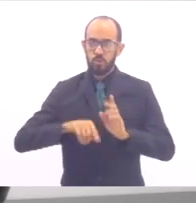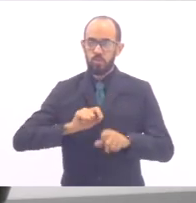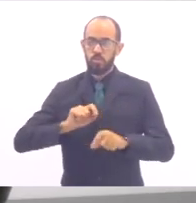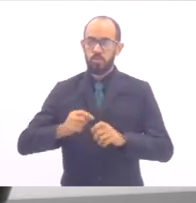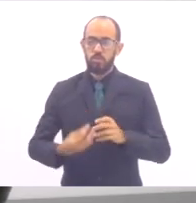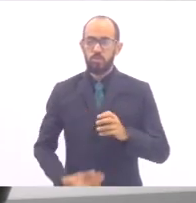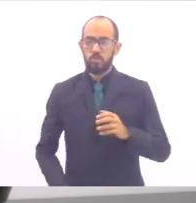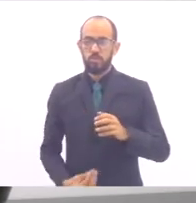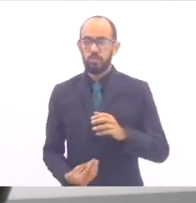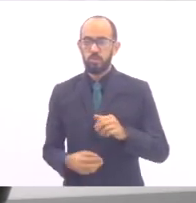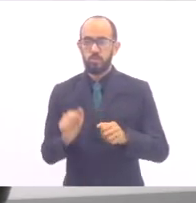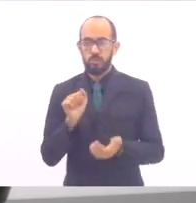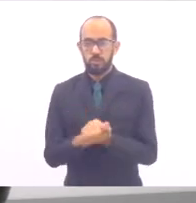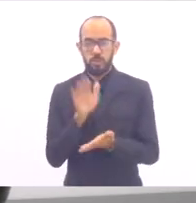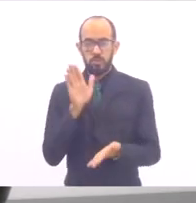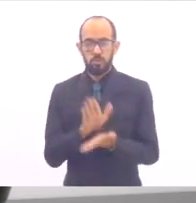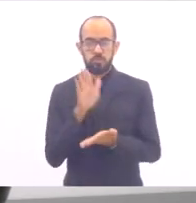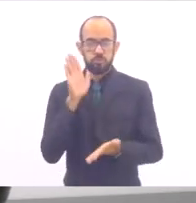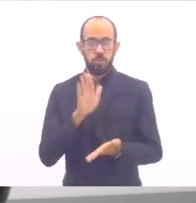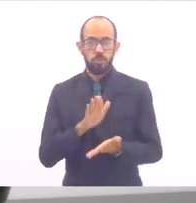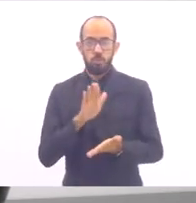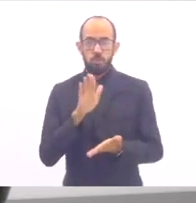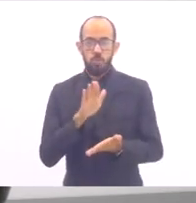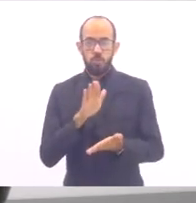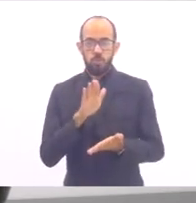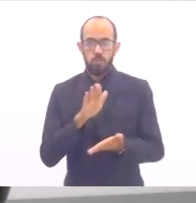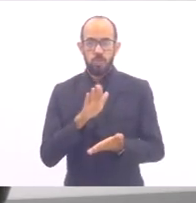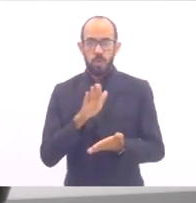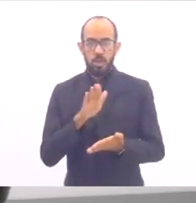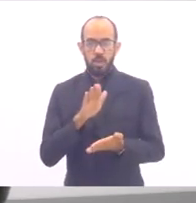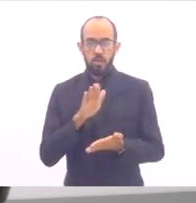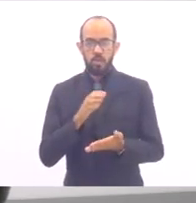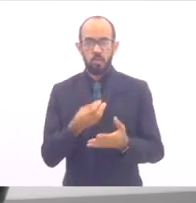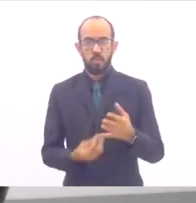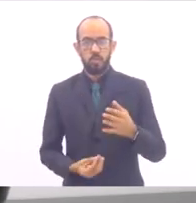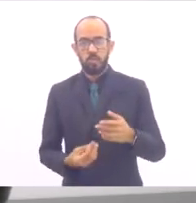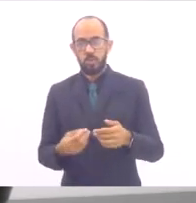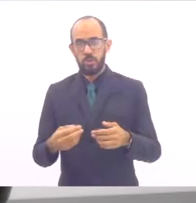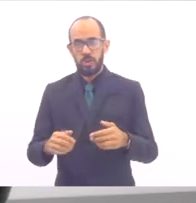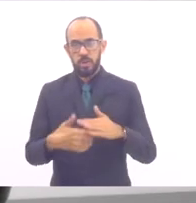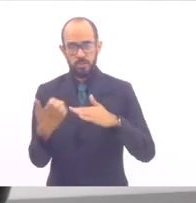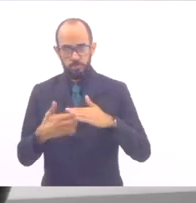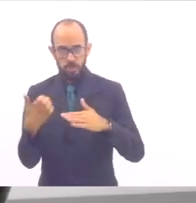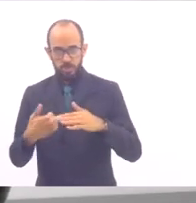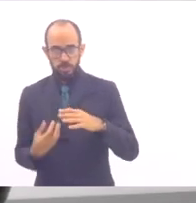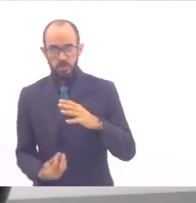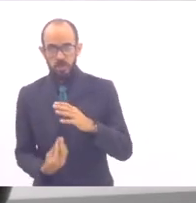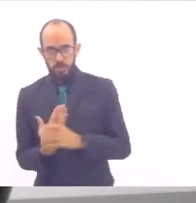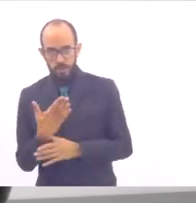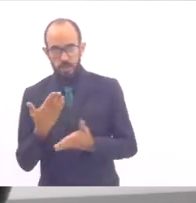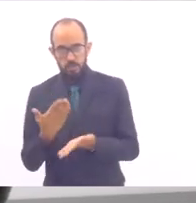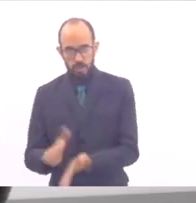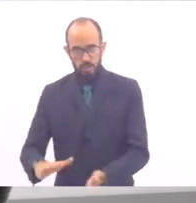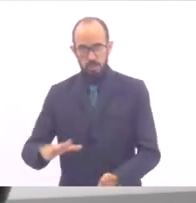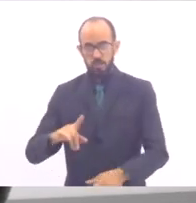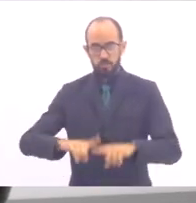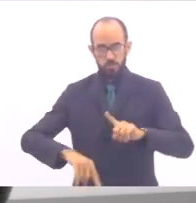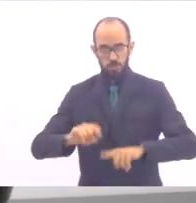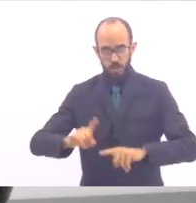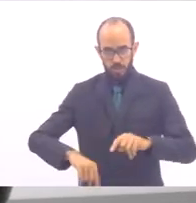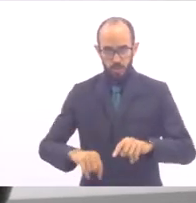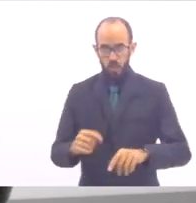essa punição sancionatória no grande gerador, por conta de um entendimento jurídico